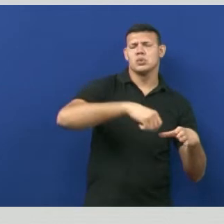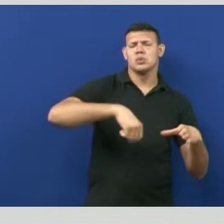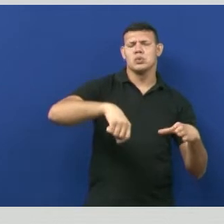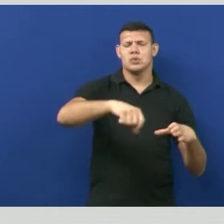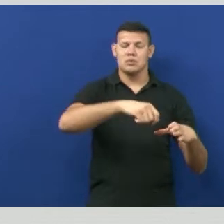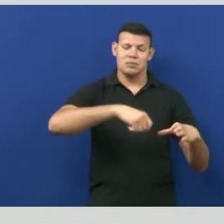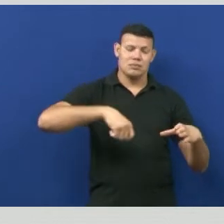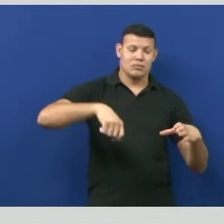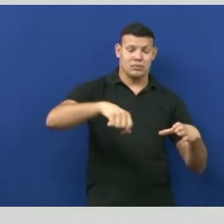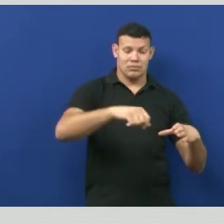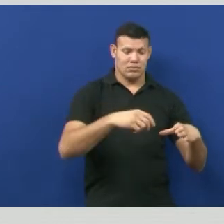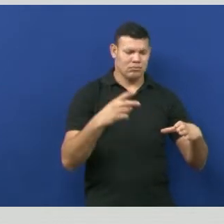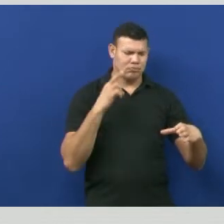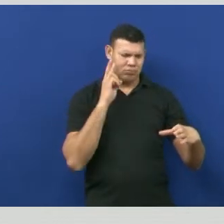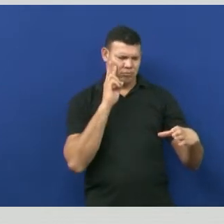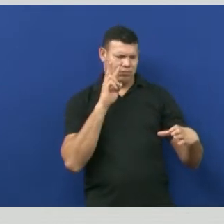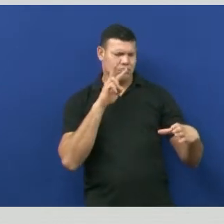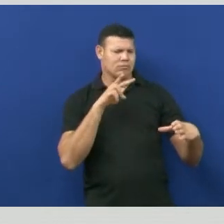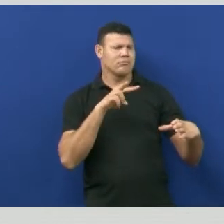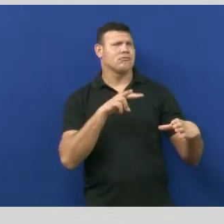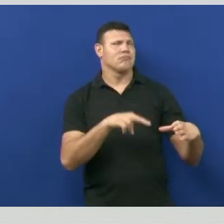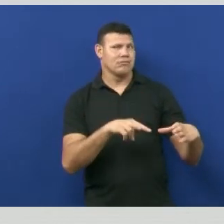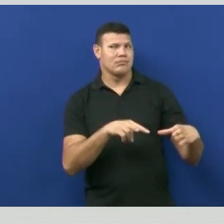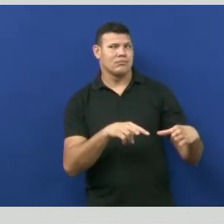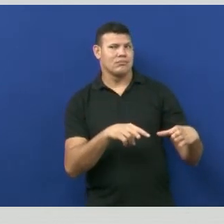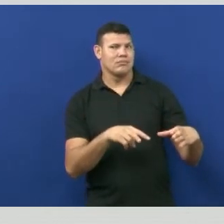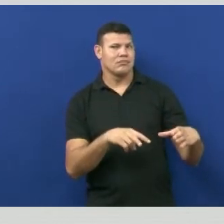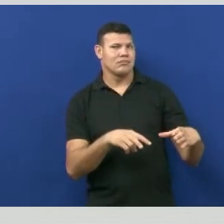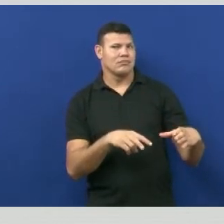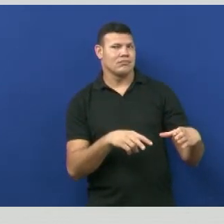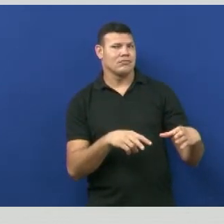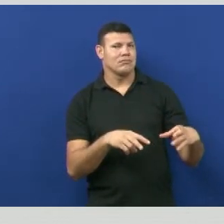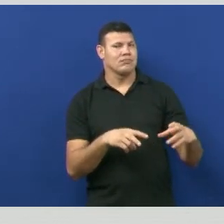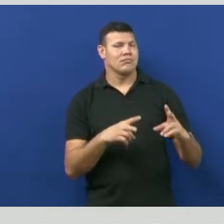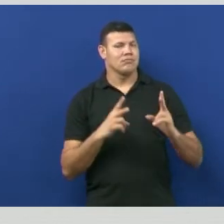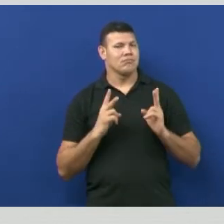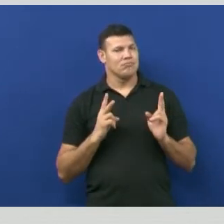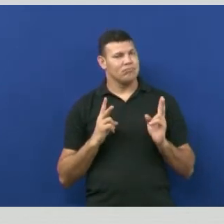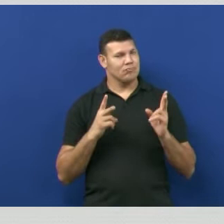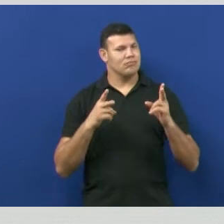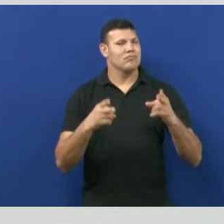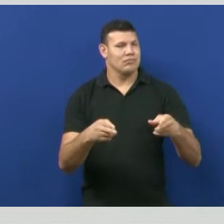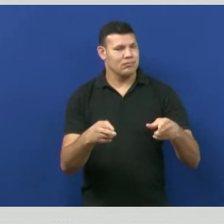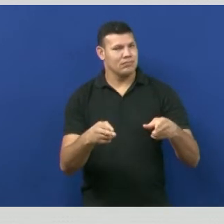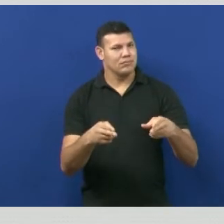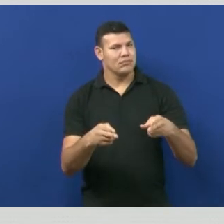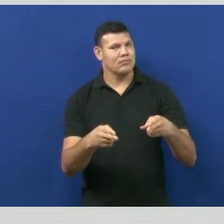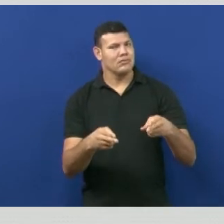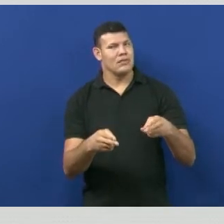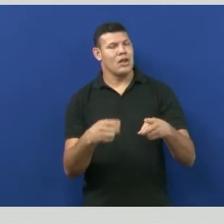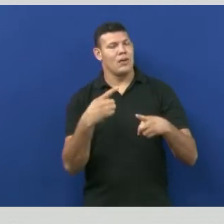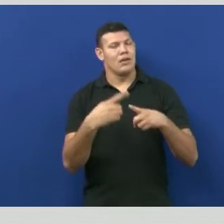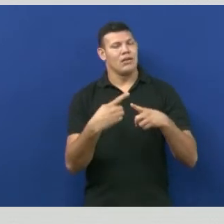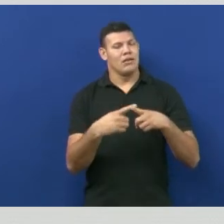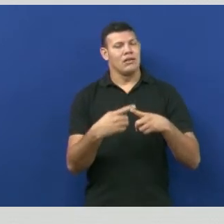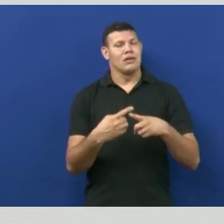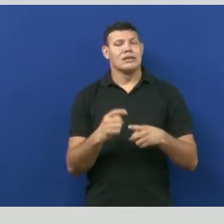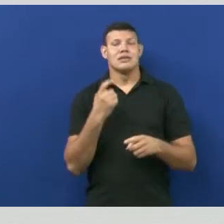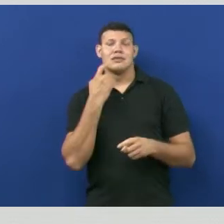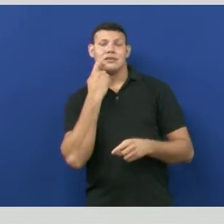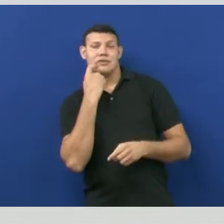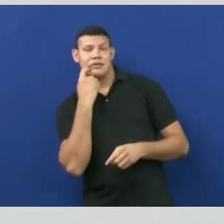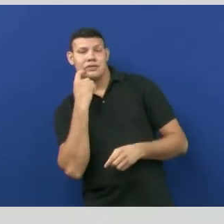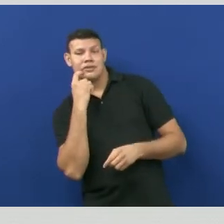reação, comumente chamada de reação de neutralização. Por quê? Porque nós misturamos